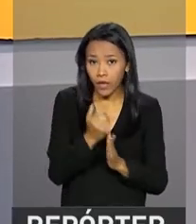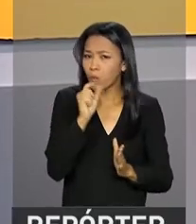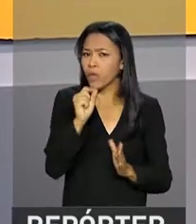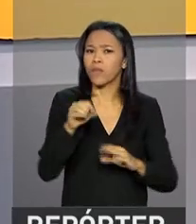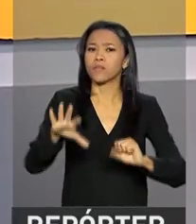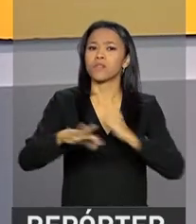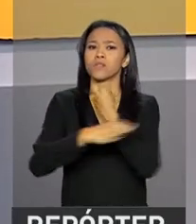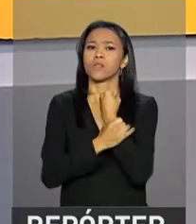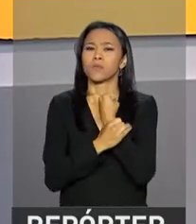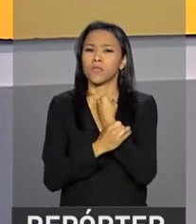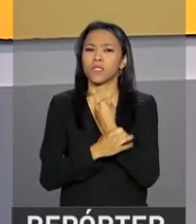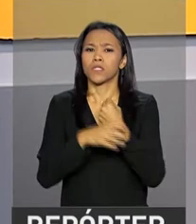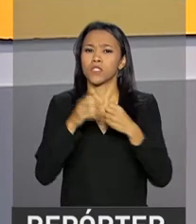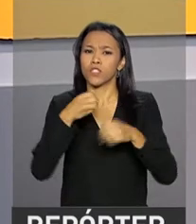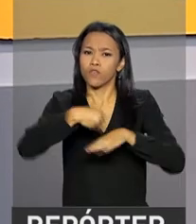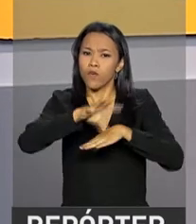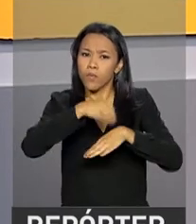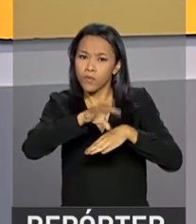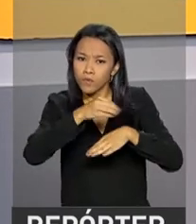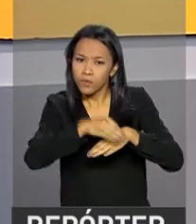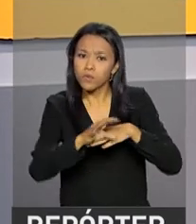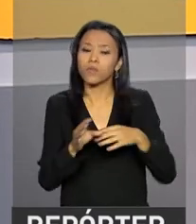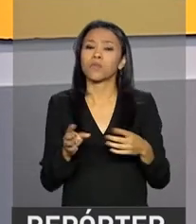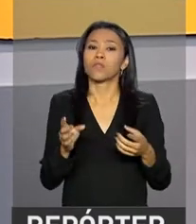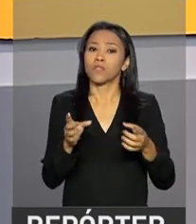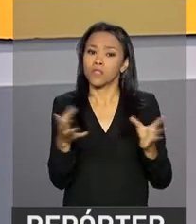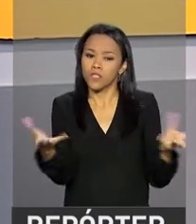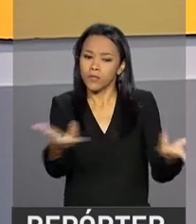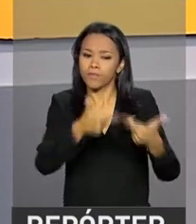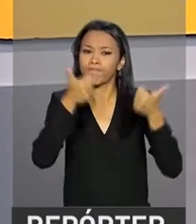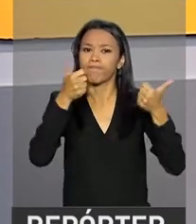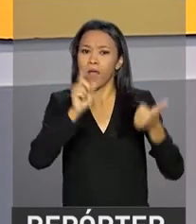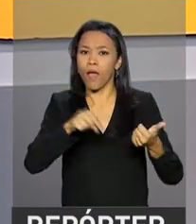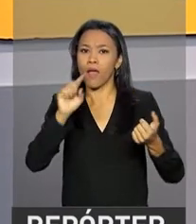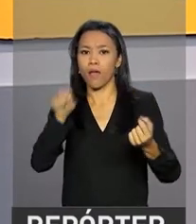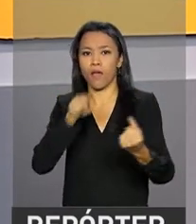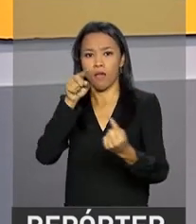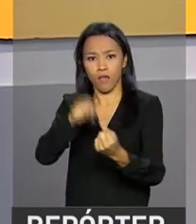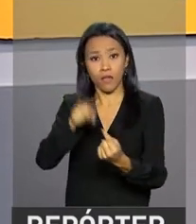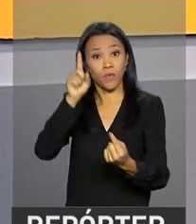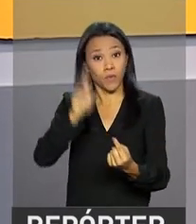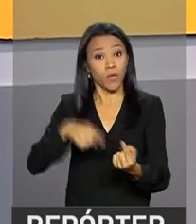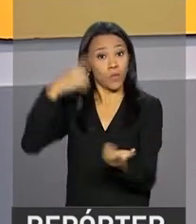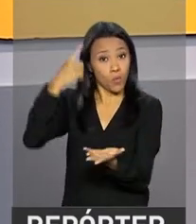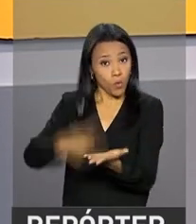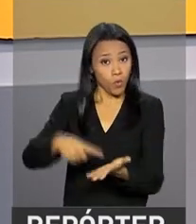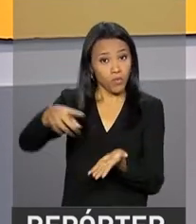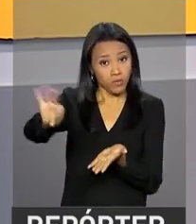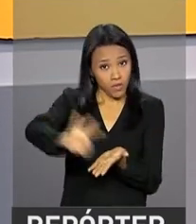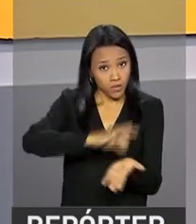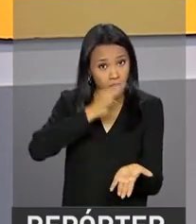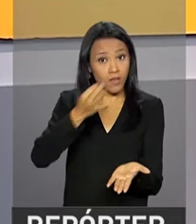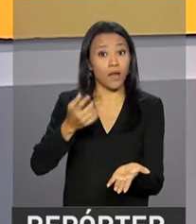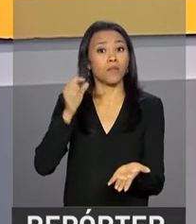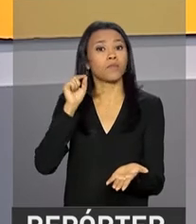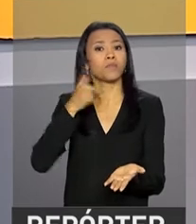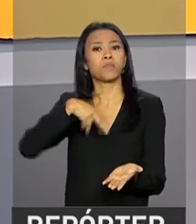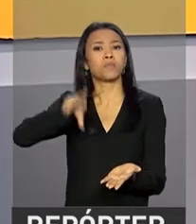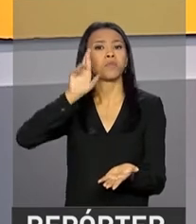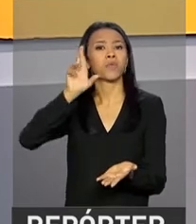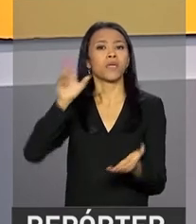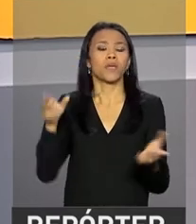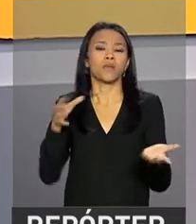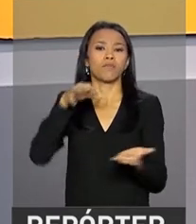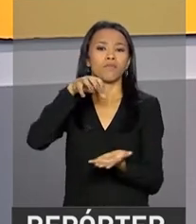na transmissão de dados e otimizar recursos essas são as metas de um termo de cooperação assinado pelo departamento nacional